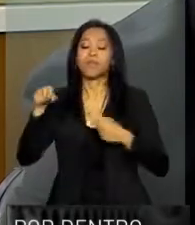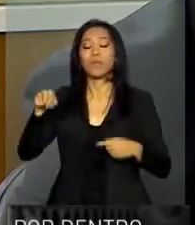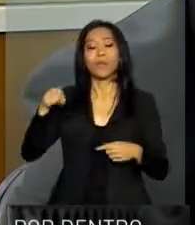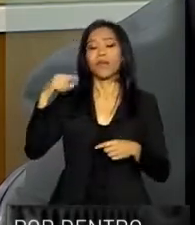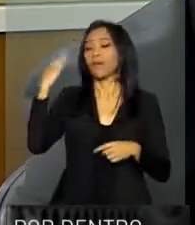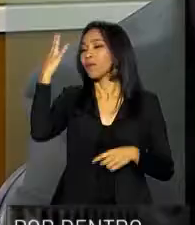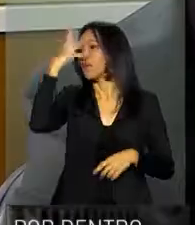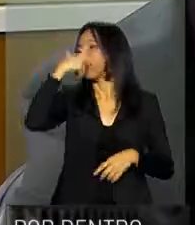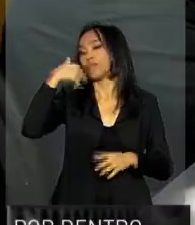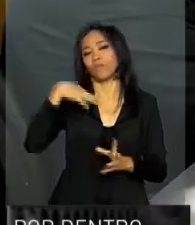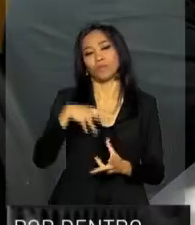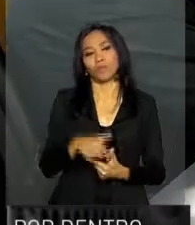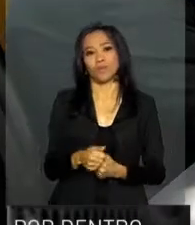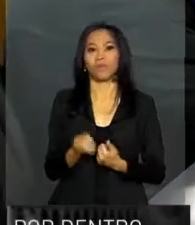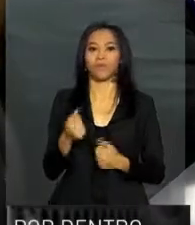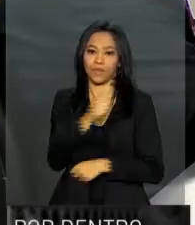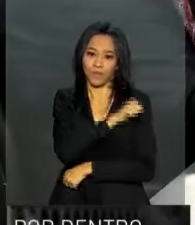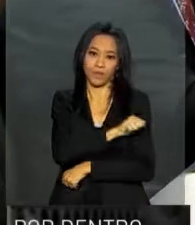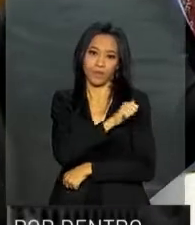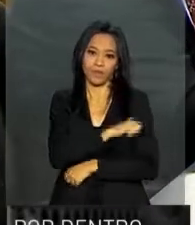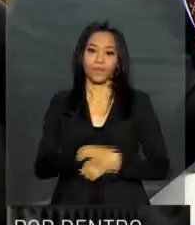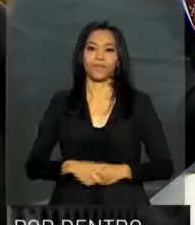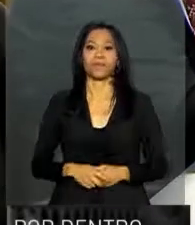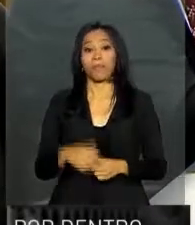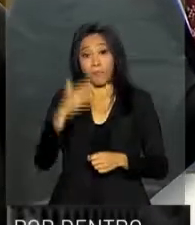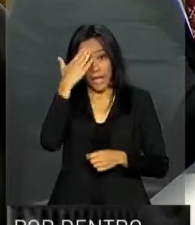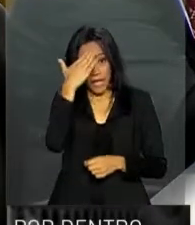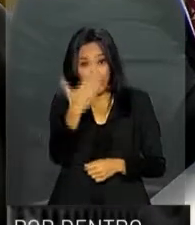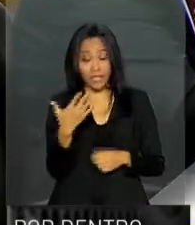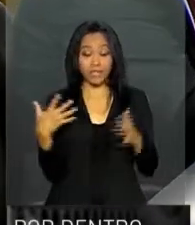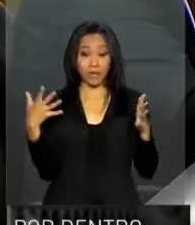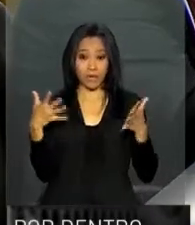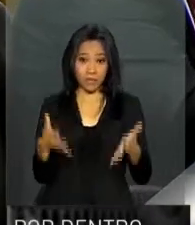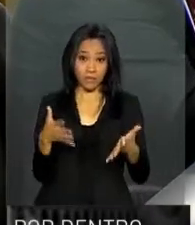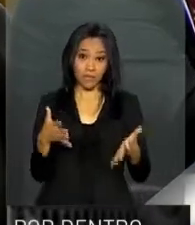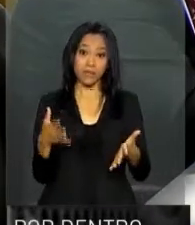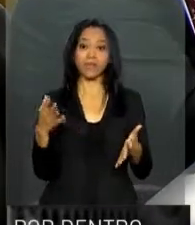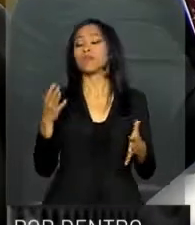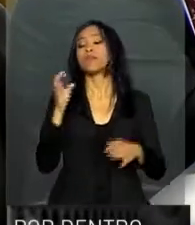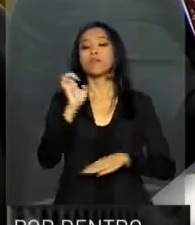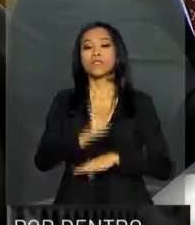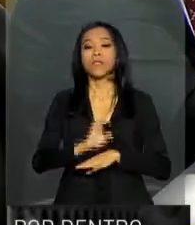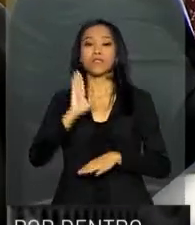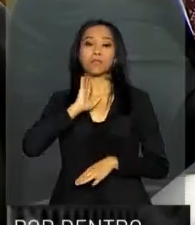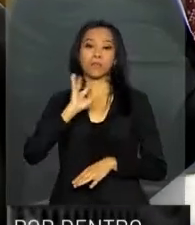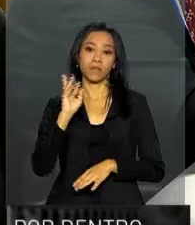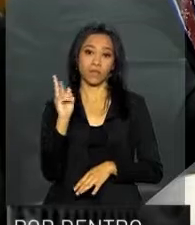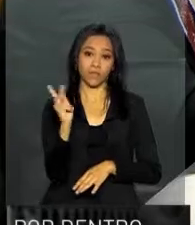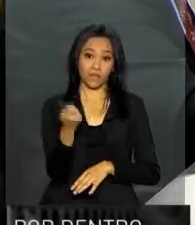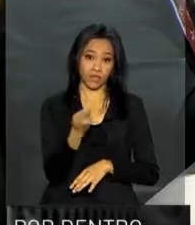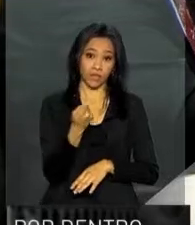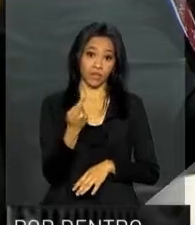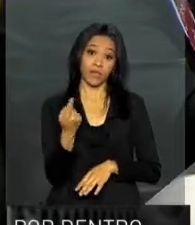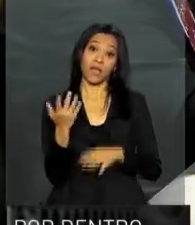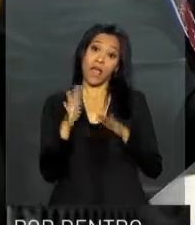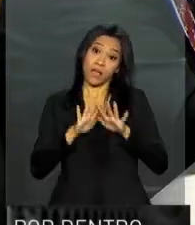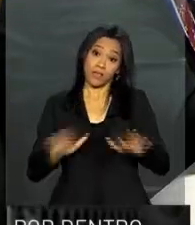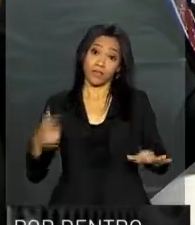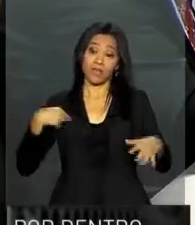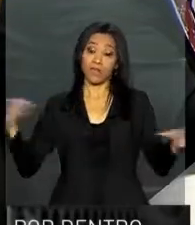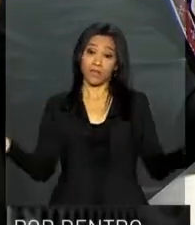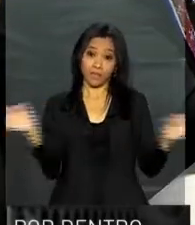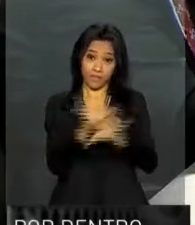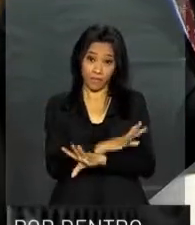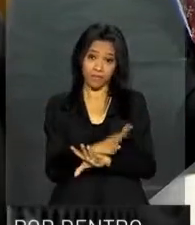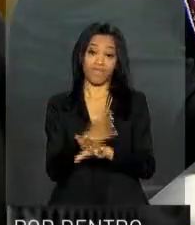do mundo bem agradeço então a participação do júnior moreira da rádio itatiaia de belo horizonte minas gerais e assim início a gente encerra o programa